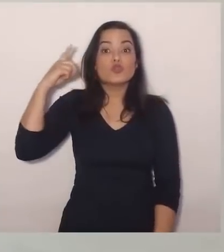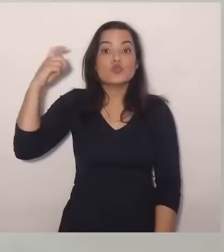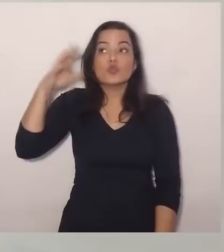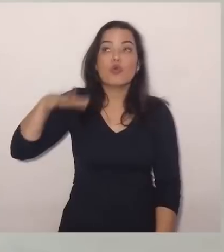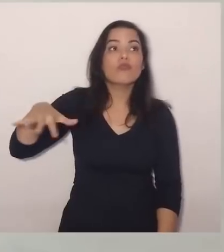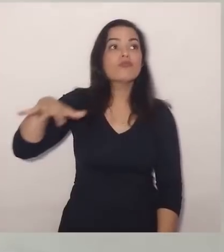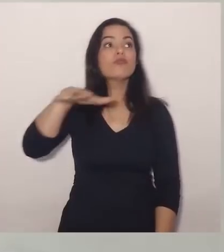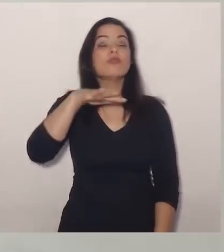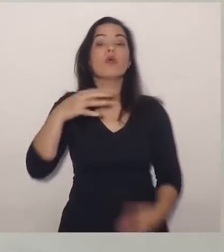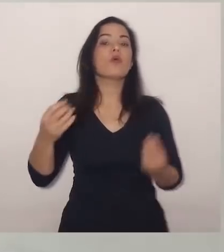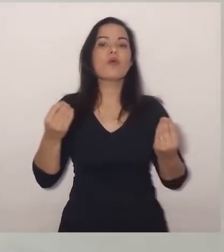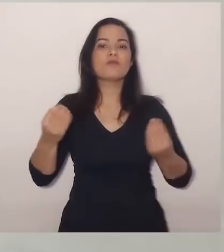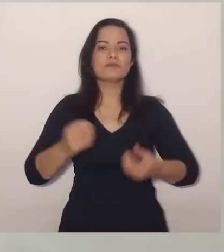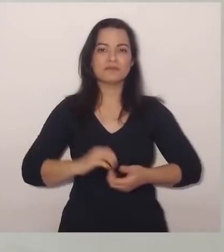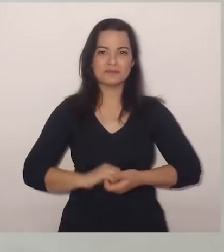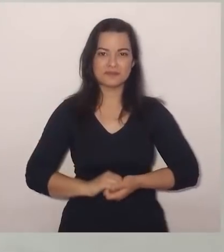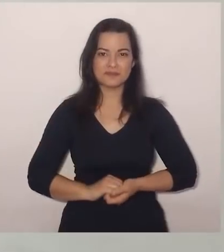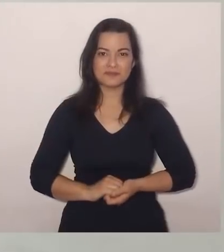do ambiente?